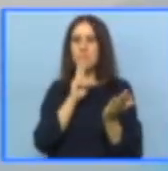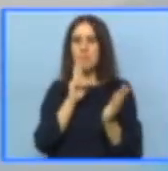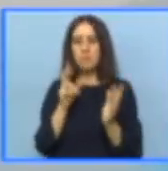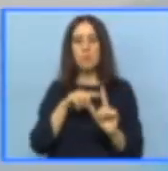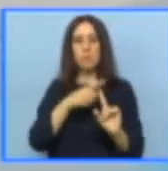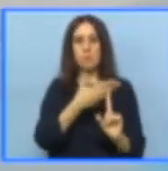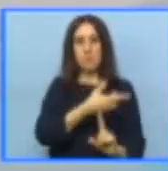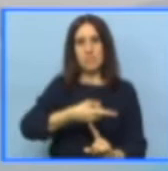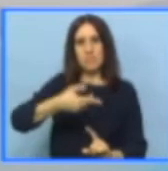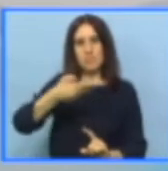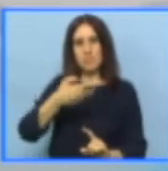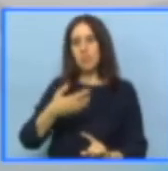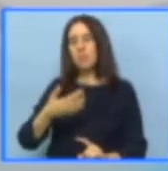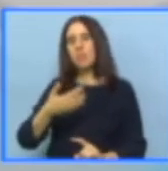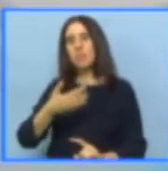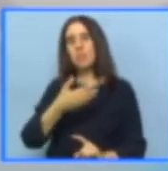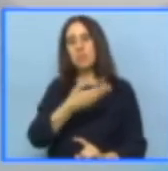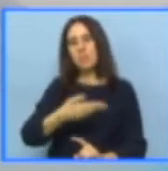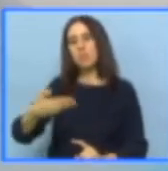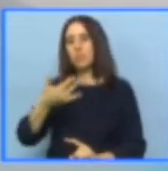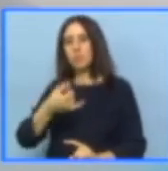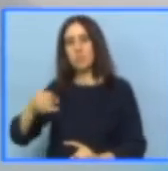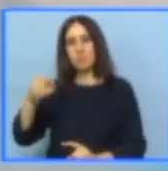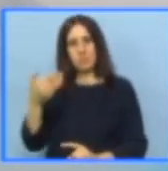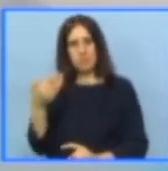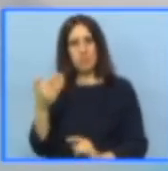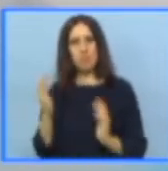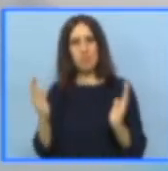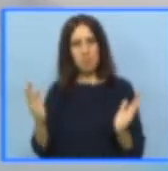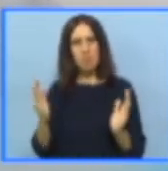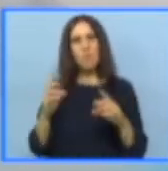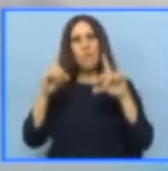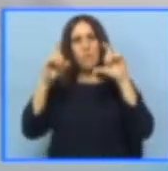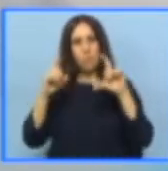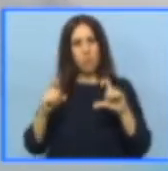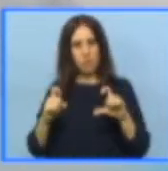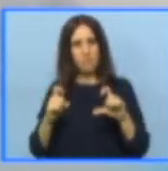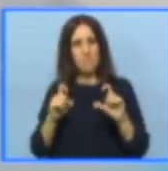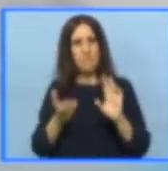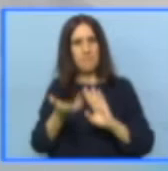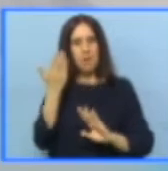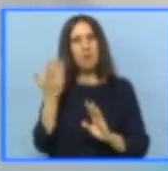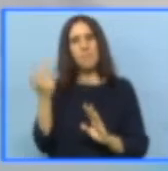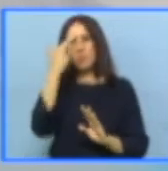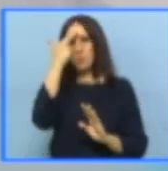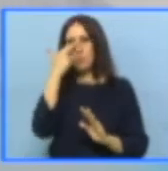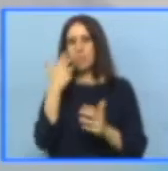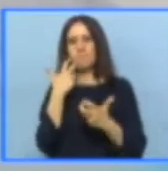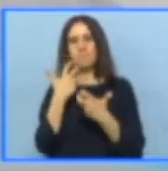1917-2017, é um álbum essencialmente fotográfico, mas onde se referem aqui os factos históricos que foram marcando este